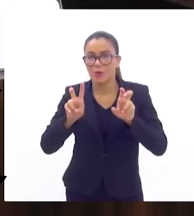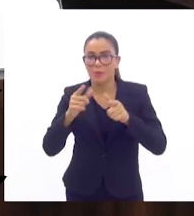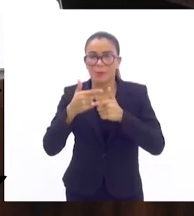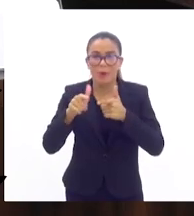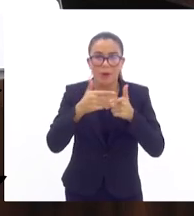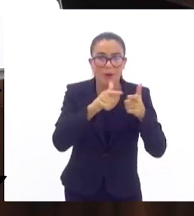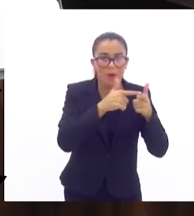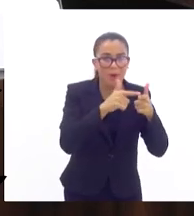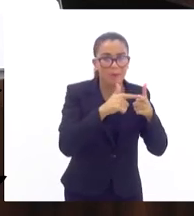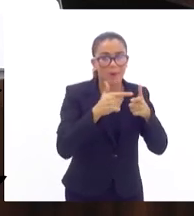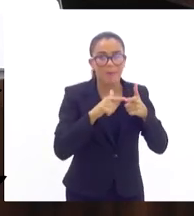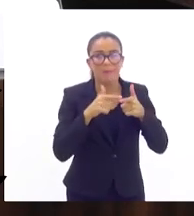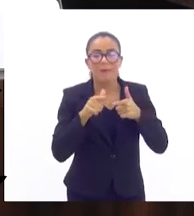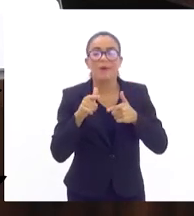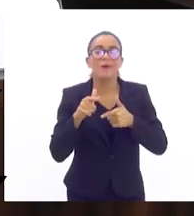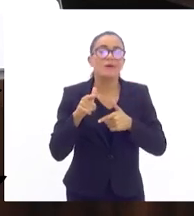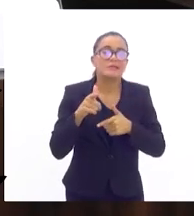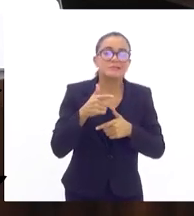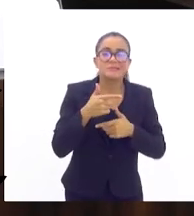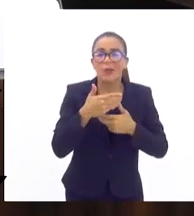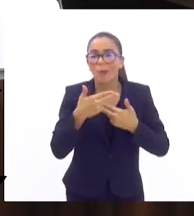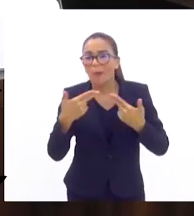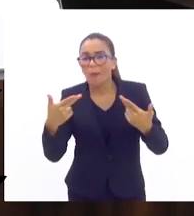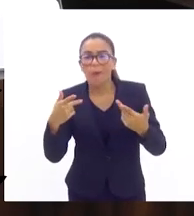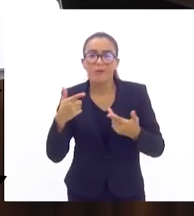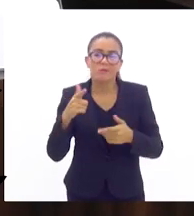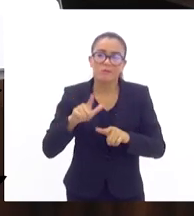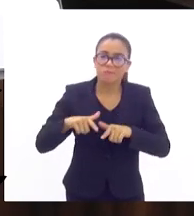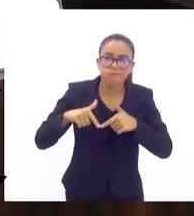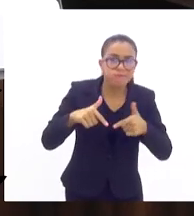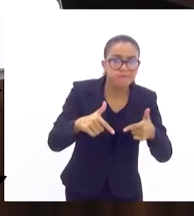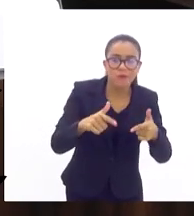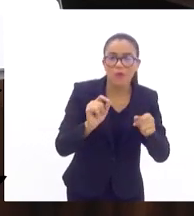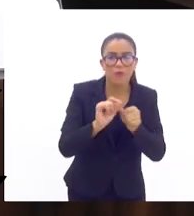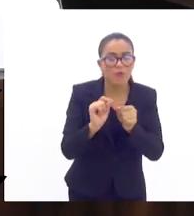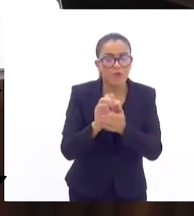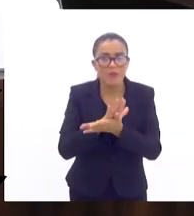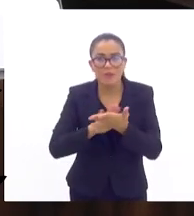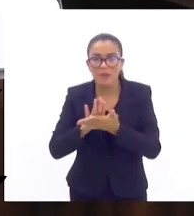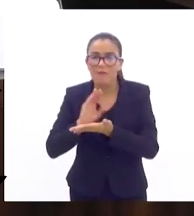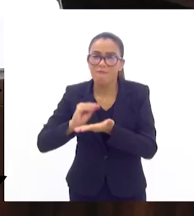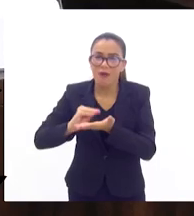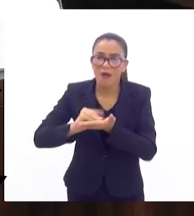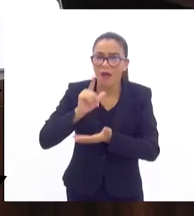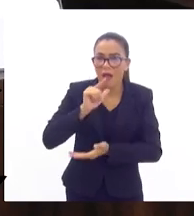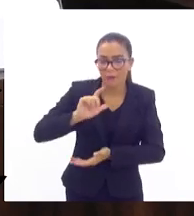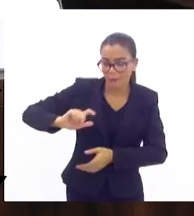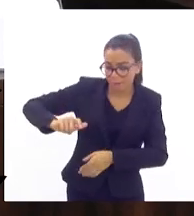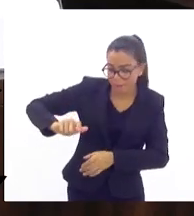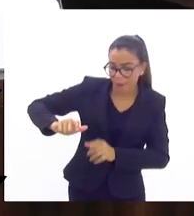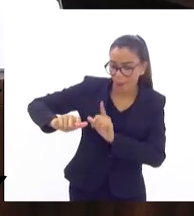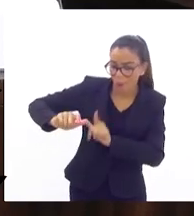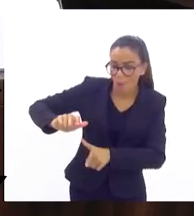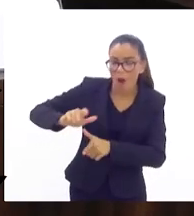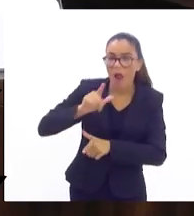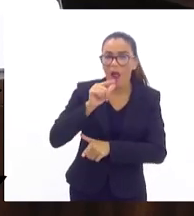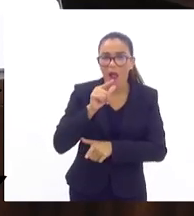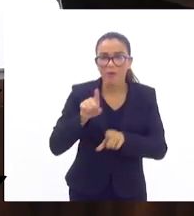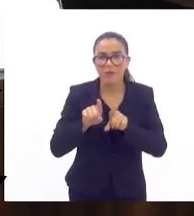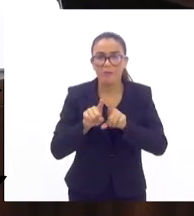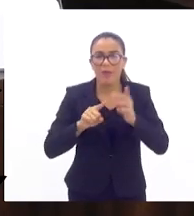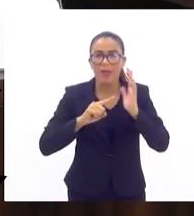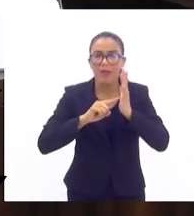problemas na ponta, de coisas que não têm acontecido, de coisas de falta de água, de coisas relacionadas ao hidrômetro